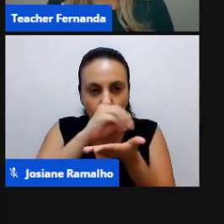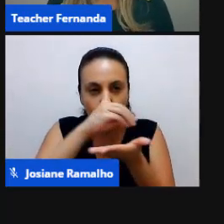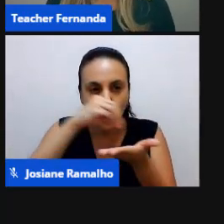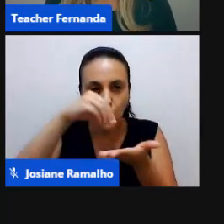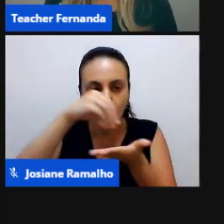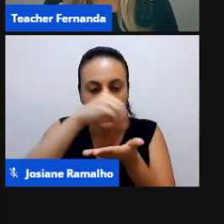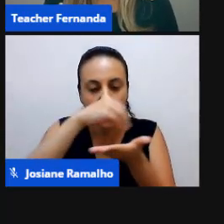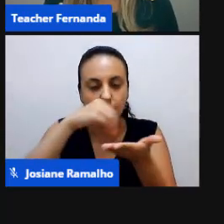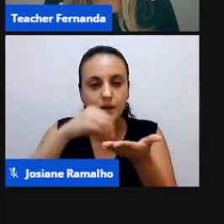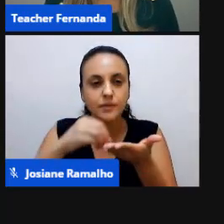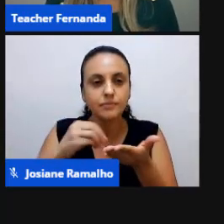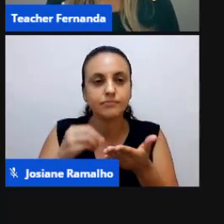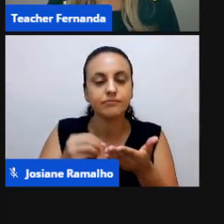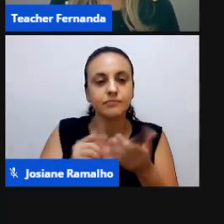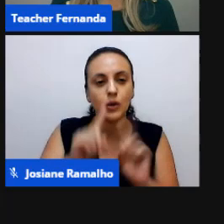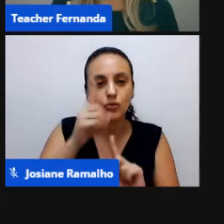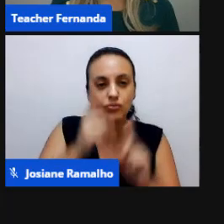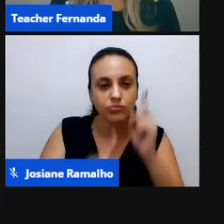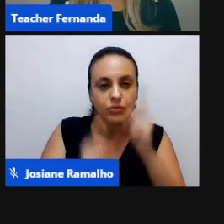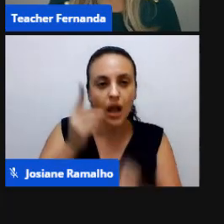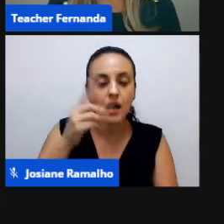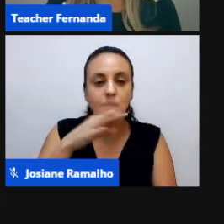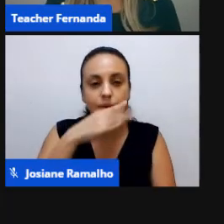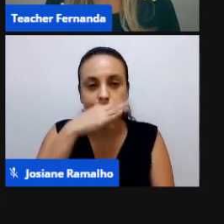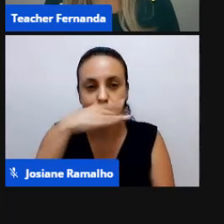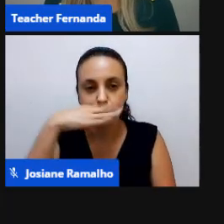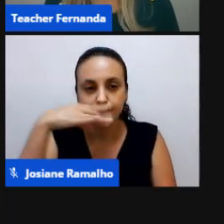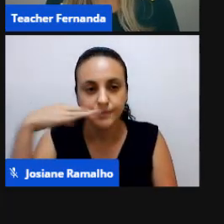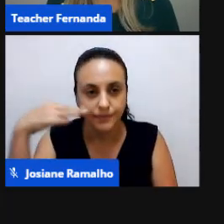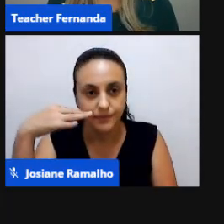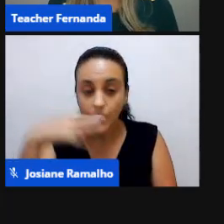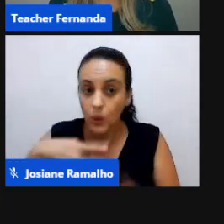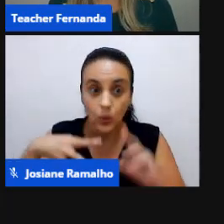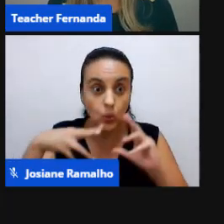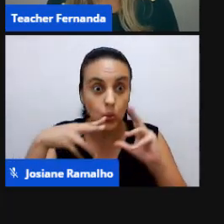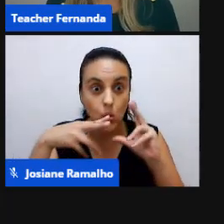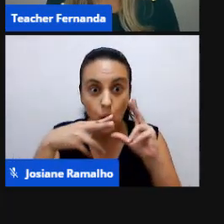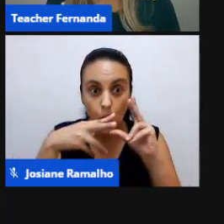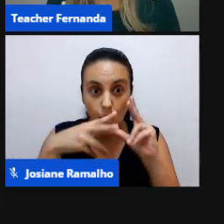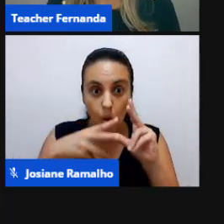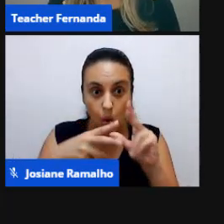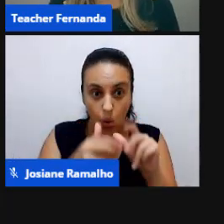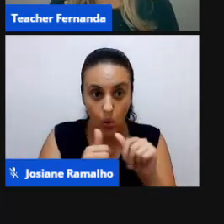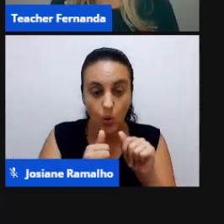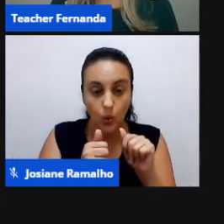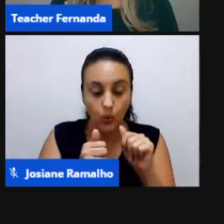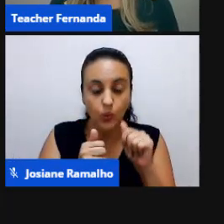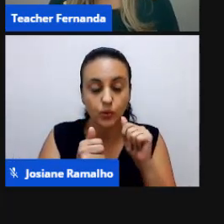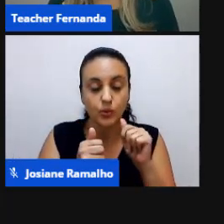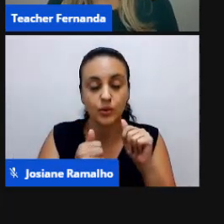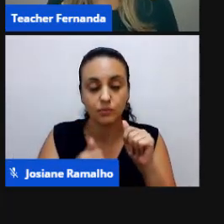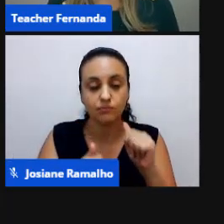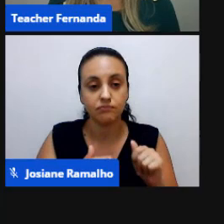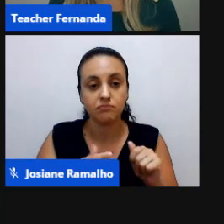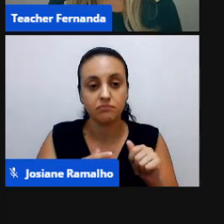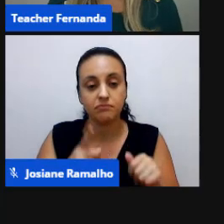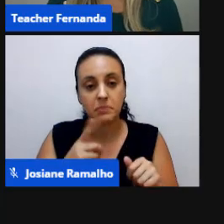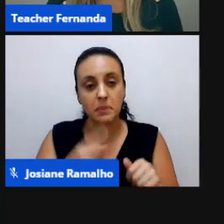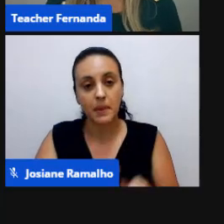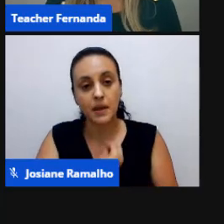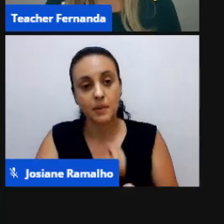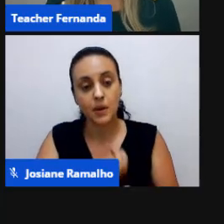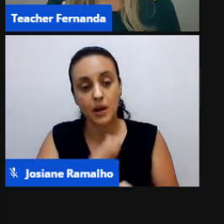e todos esses elementos fazem parte da nossa construção de sentido. Lembra que no passado não